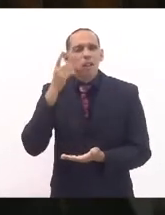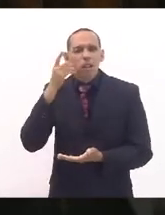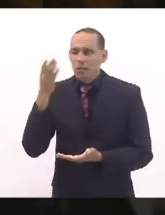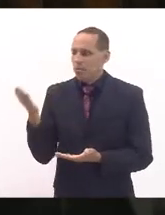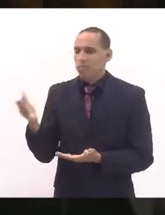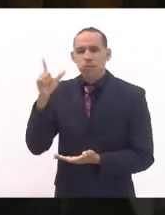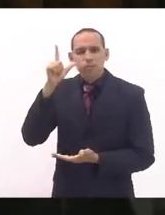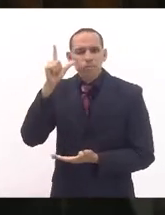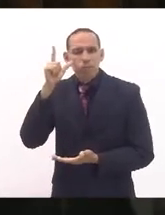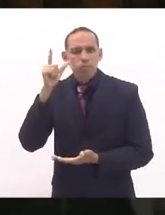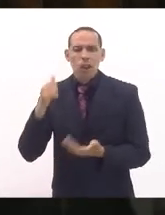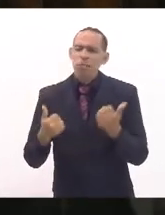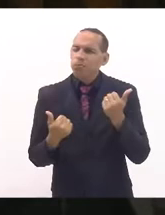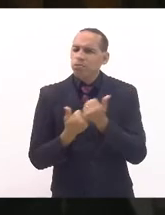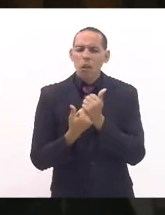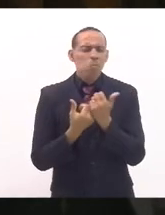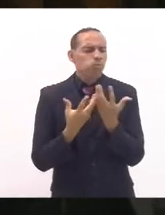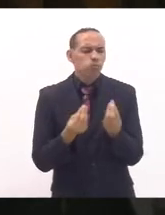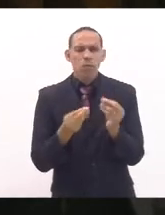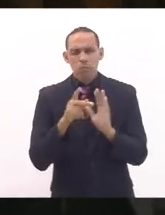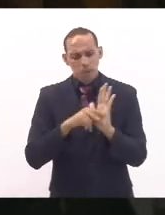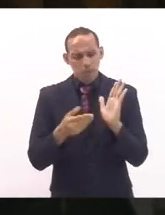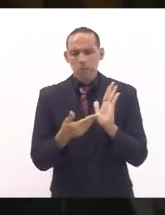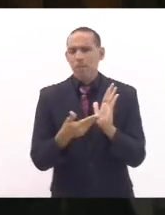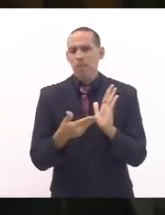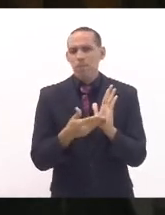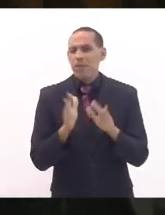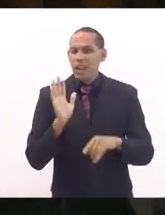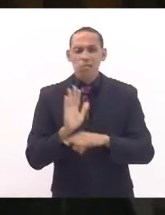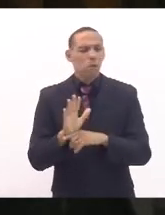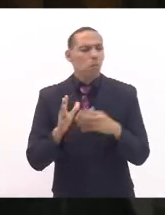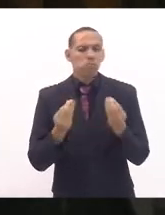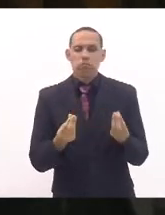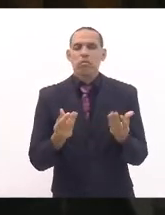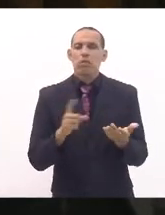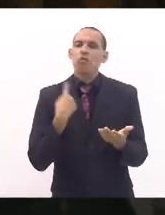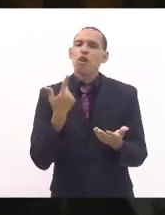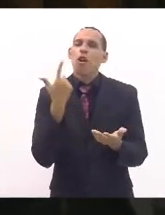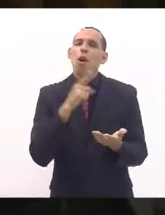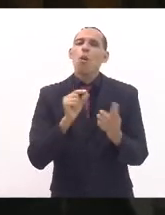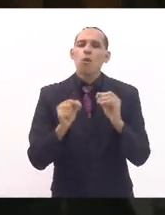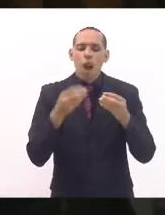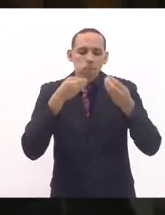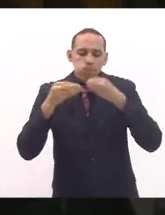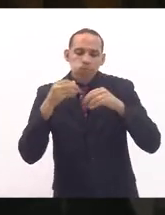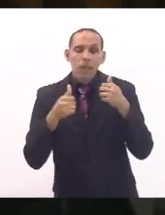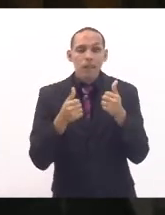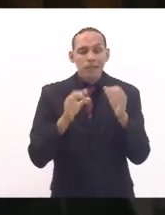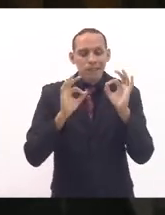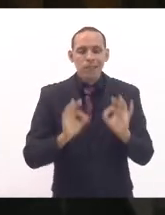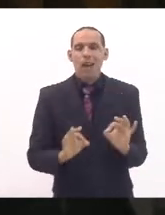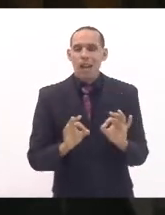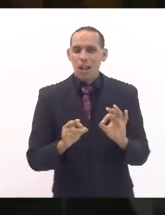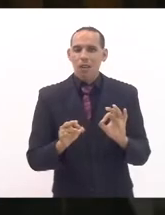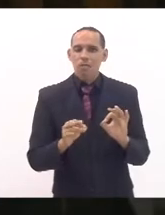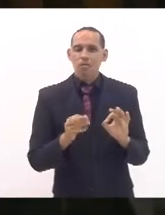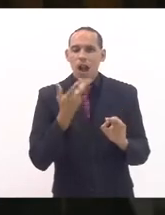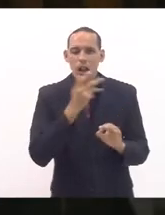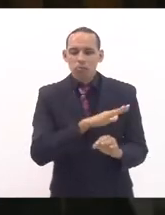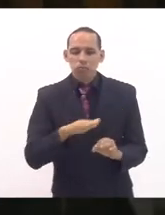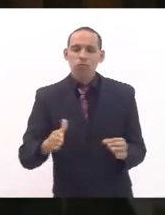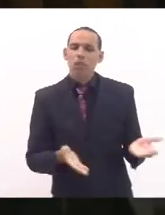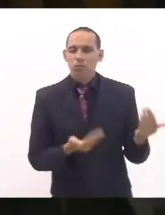Lucinha contribui muito com esse projeto para que a gente tenha alimentação adequada para as nossas crianças e adolescentes. Eu concluo, senhor